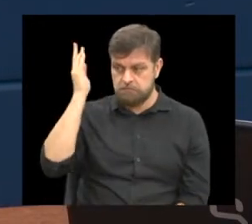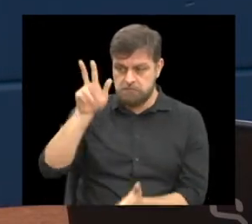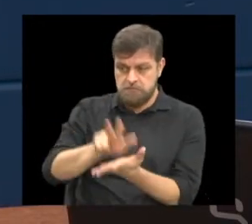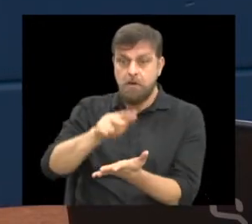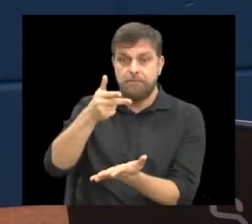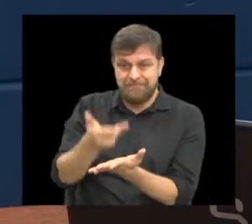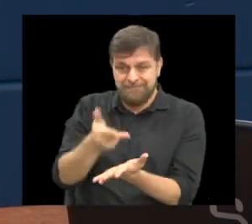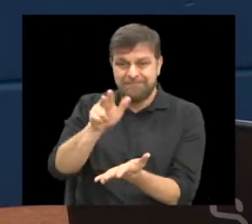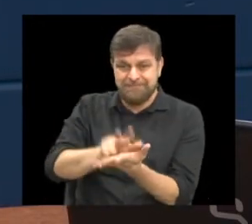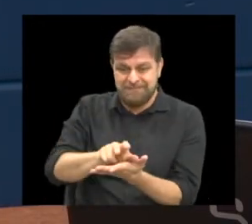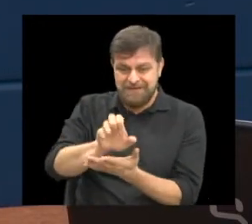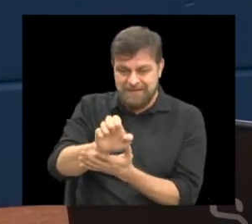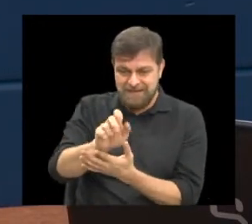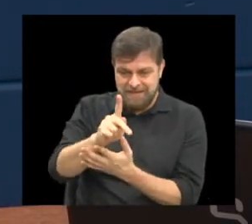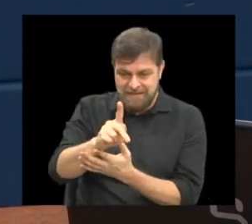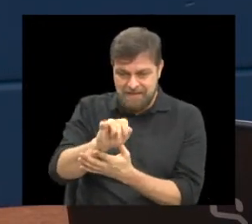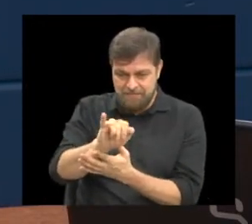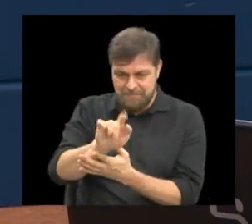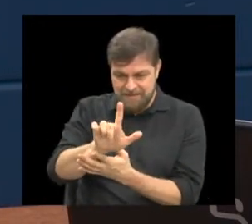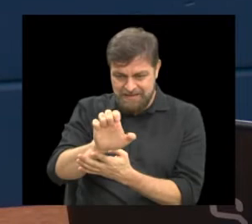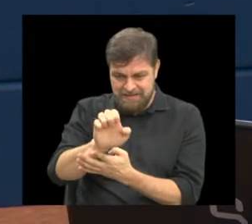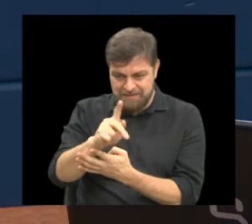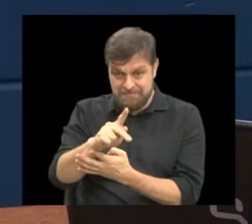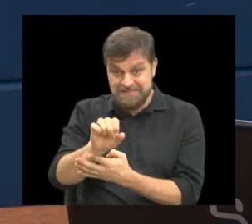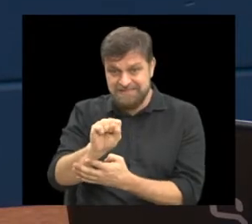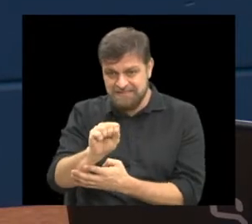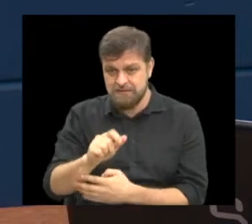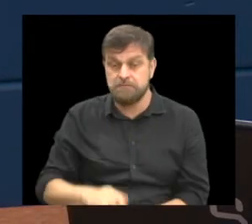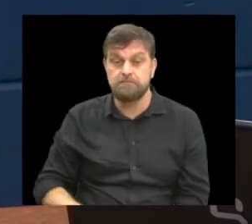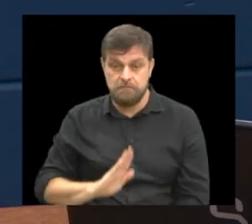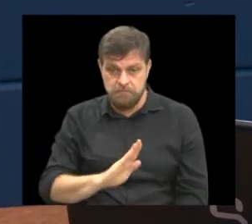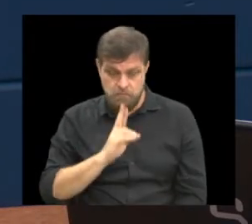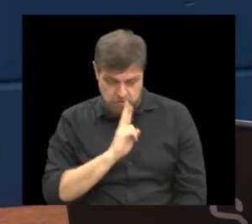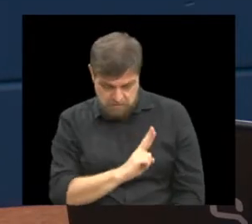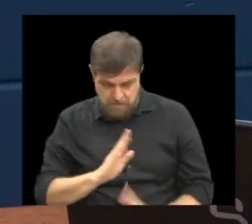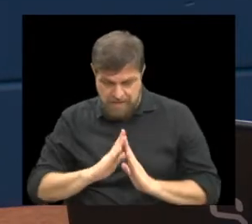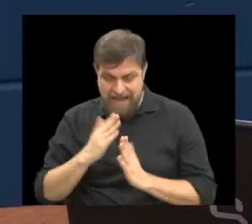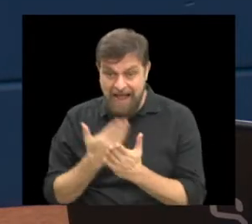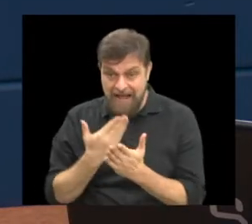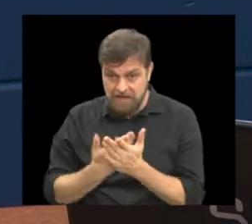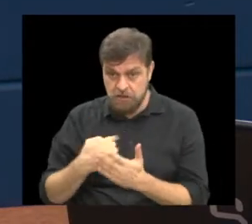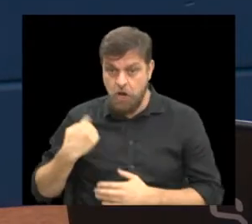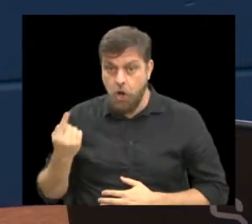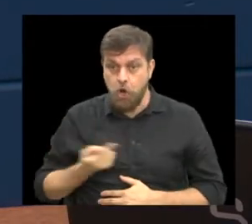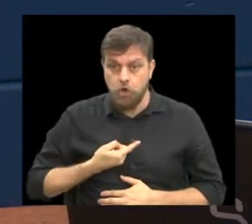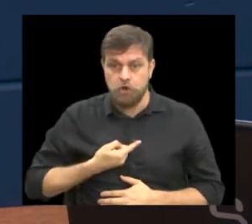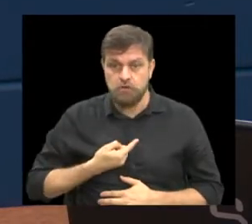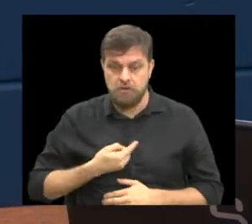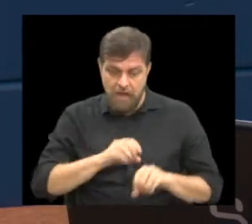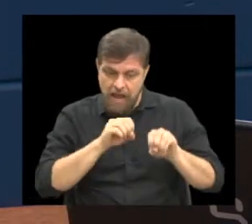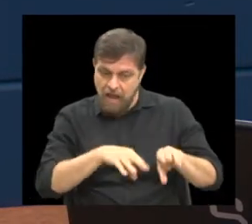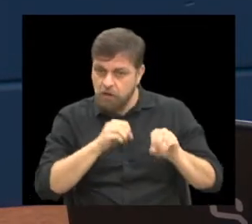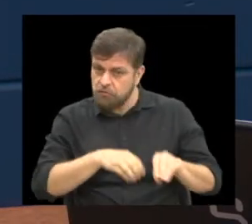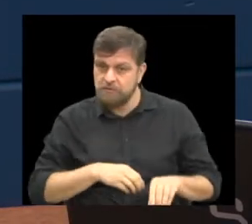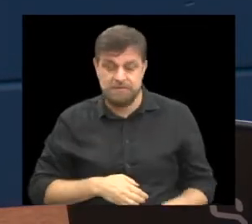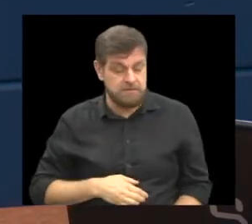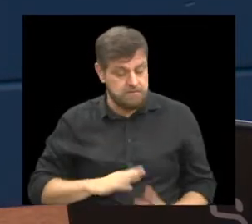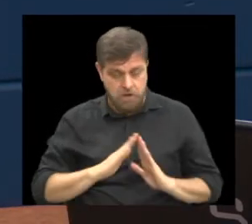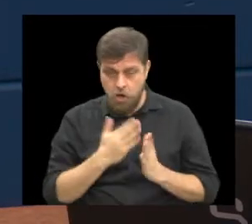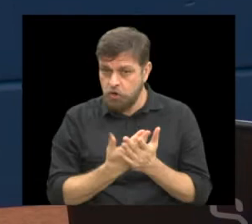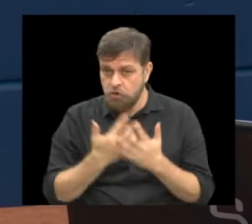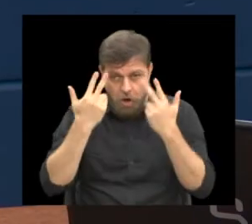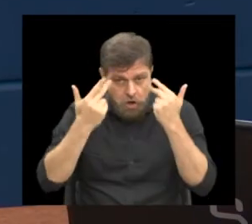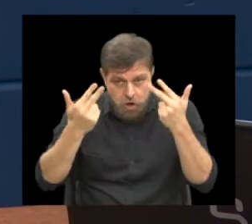né? Então, te respondendo, quem é a Atiquira? A Atiquira é uma escola de educação regular. Então, currículo regular,